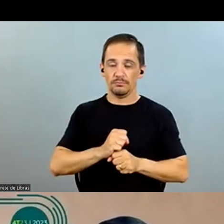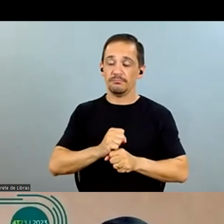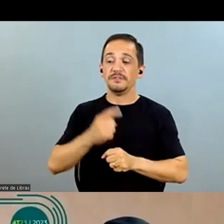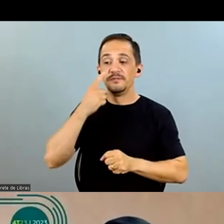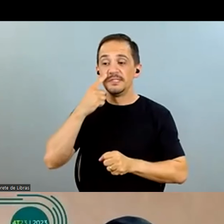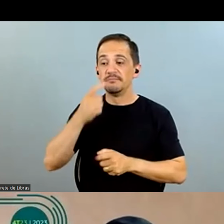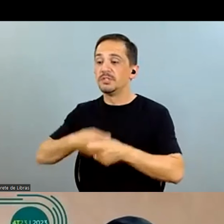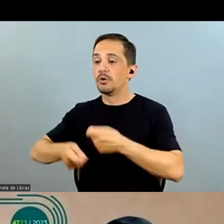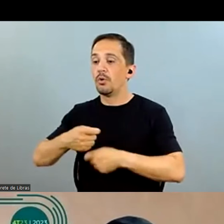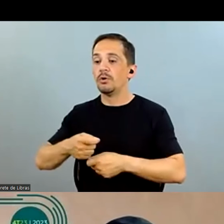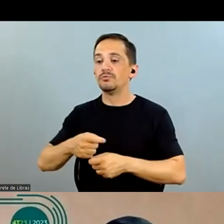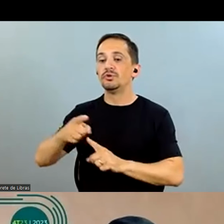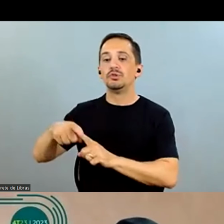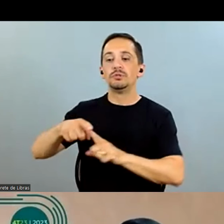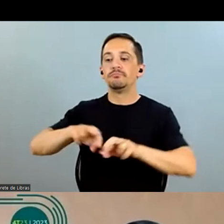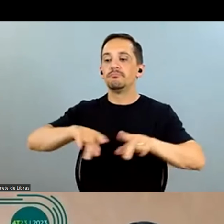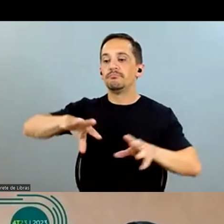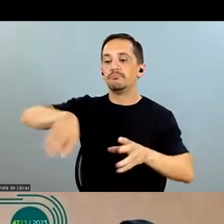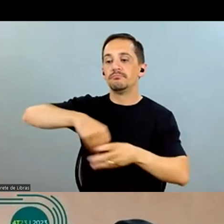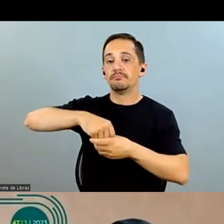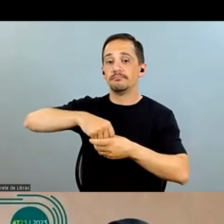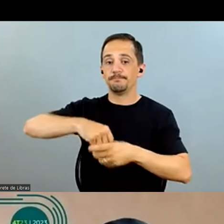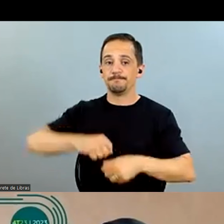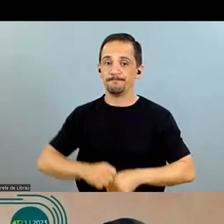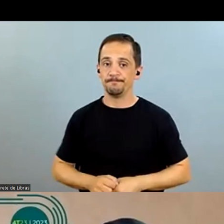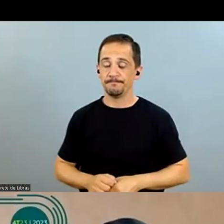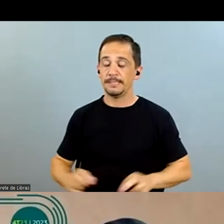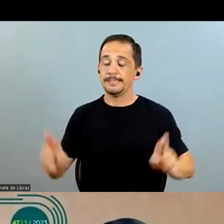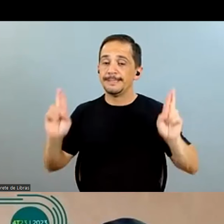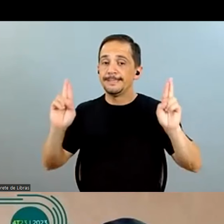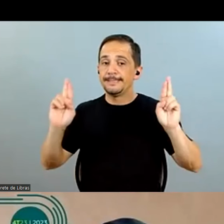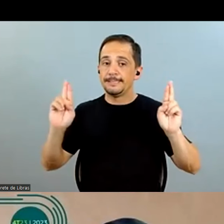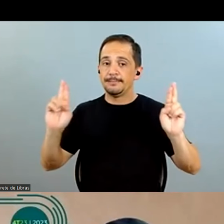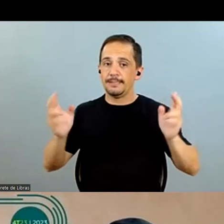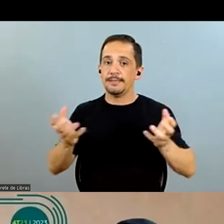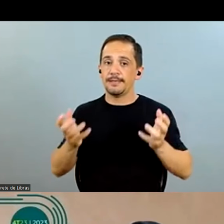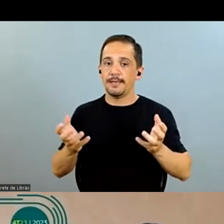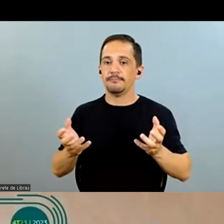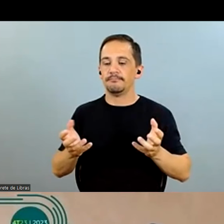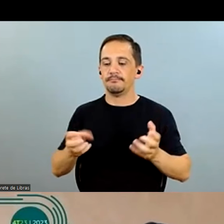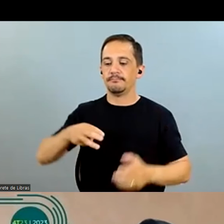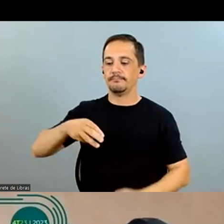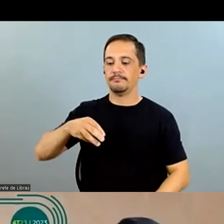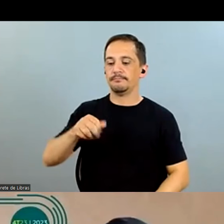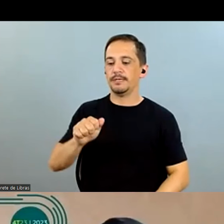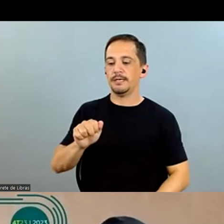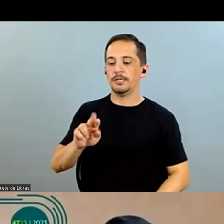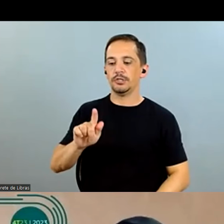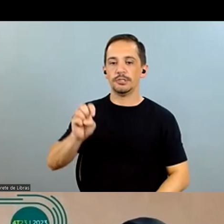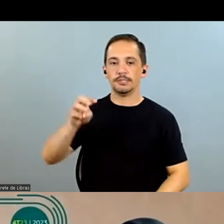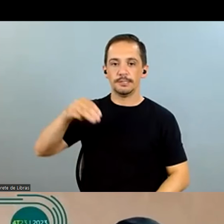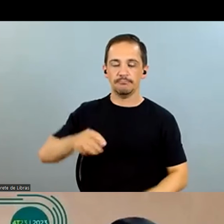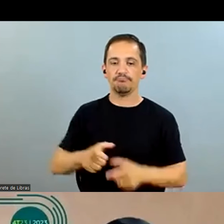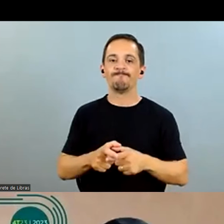a a a nossa expectativa é ampliação de margens né com com operações